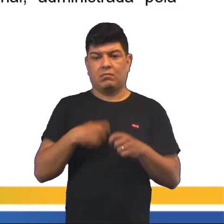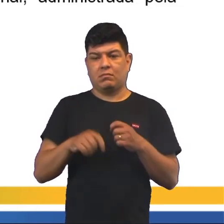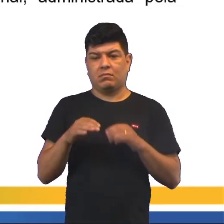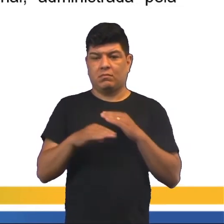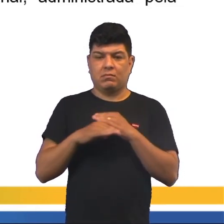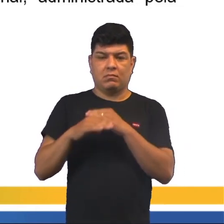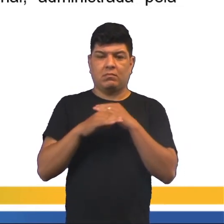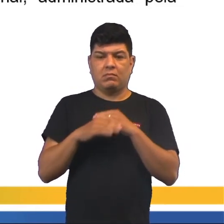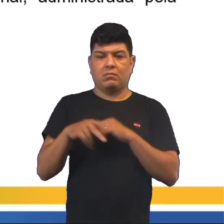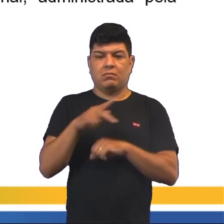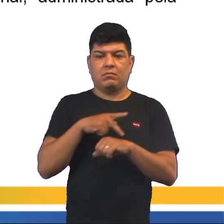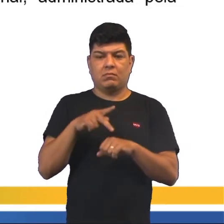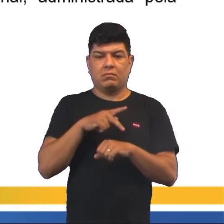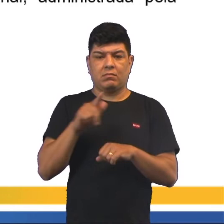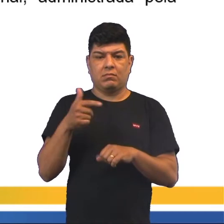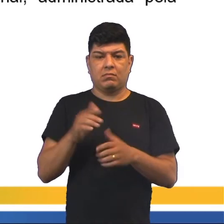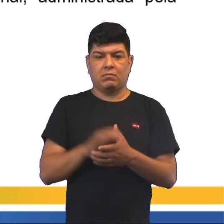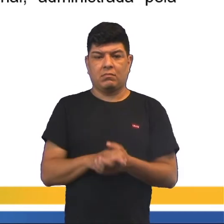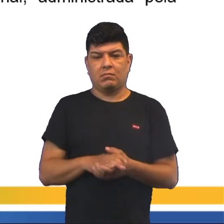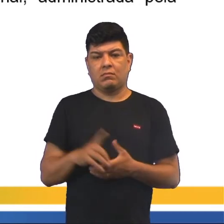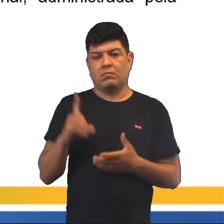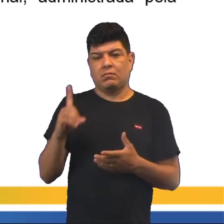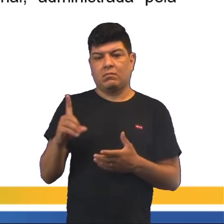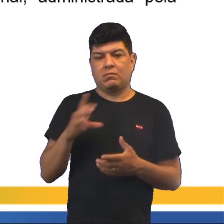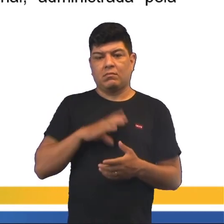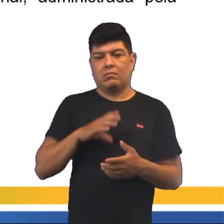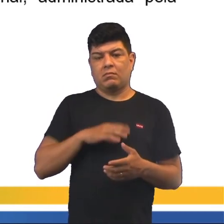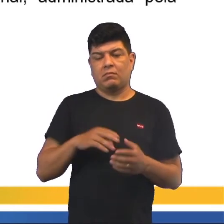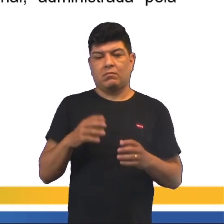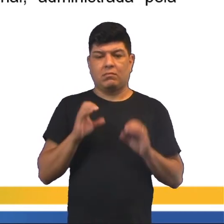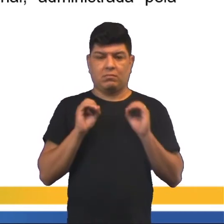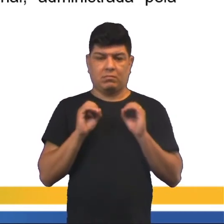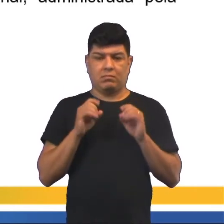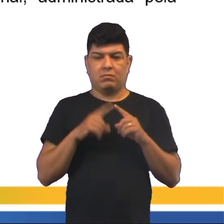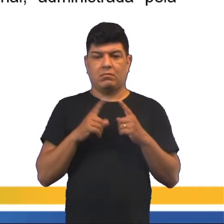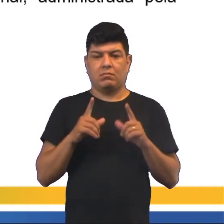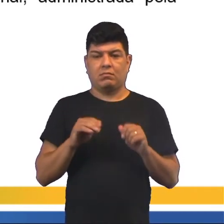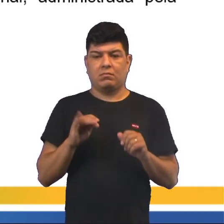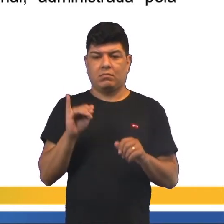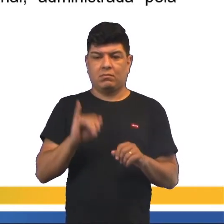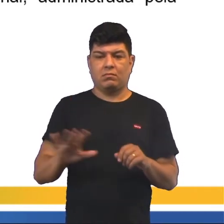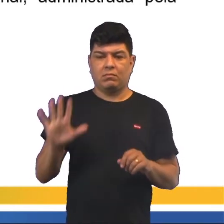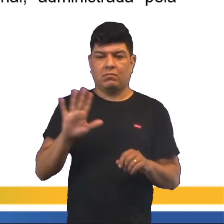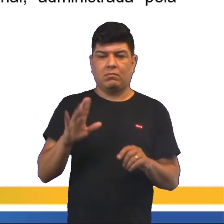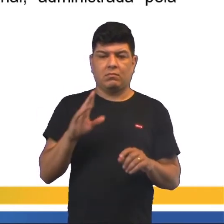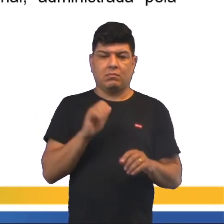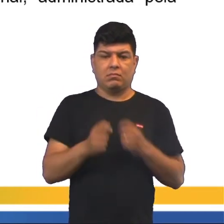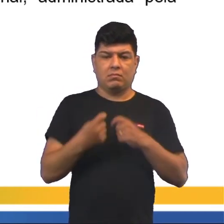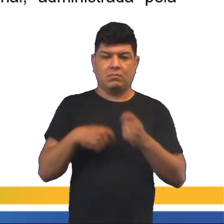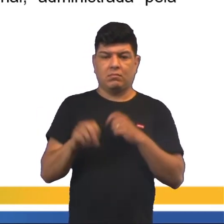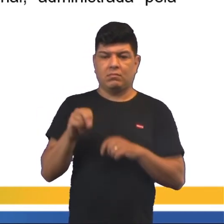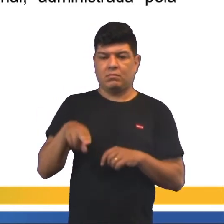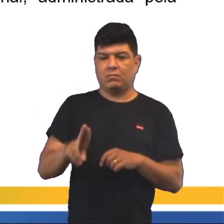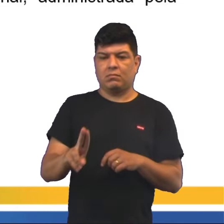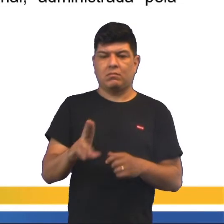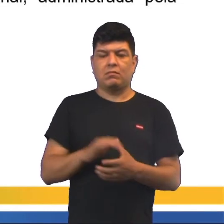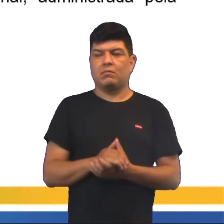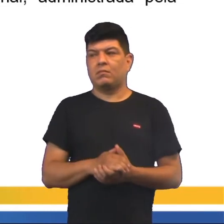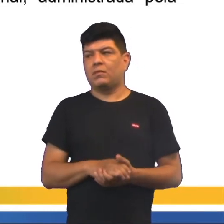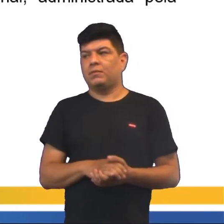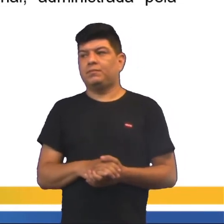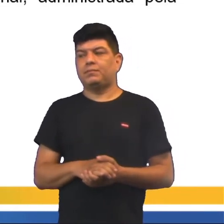cidade administrada igualmente pelos dois países, d. uma cidade neutra, de cunho internacional, administrada pela